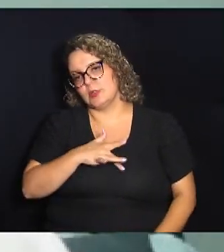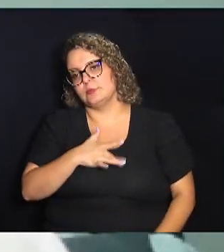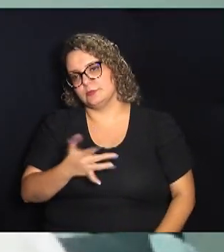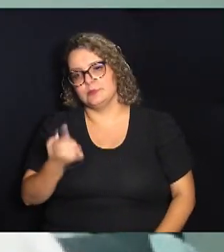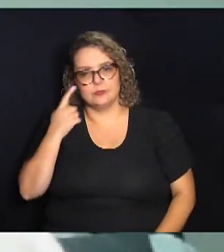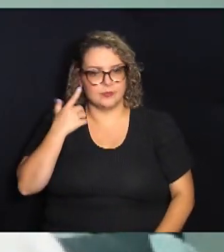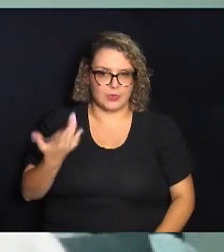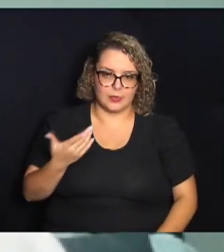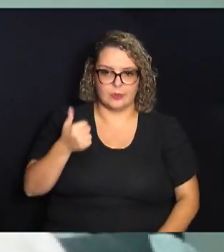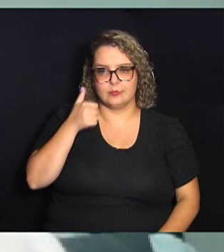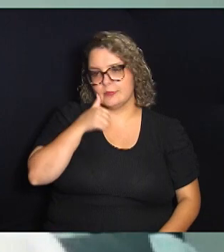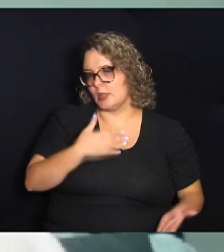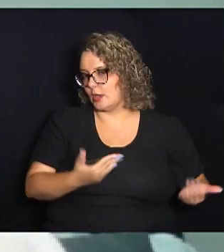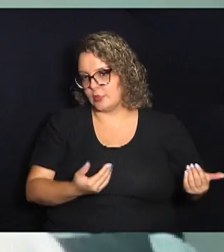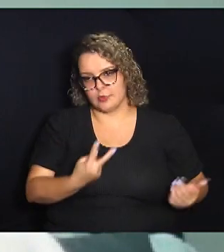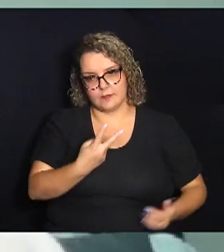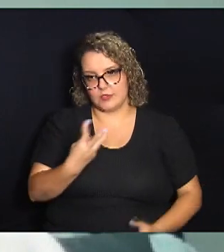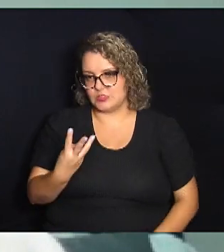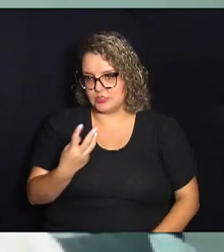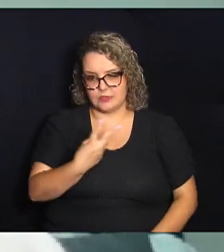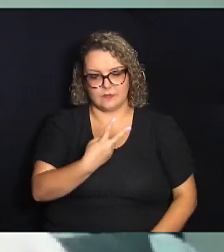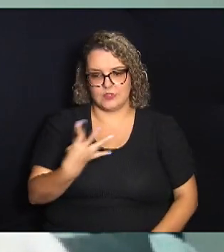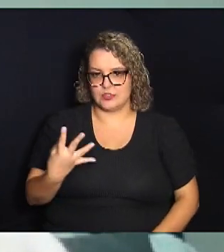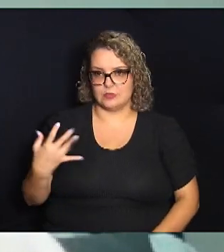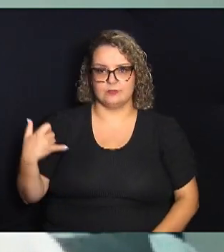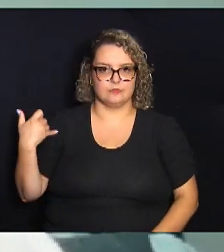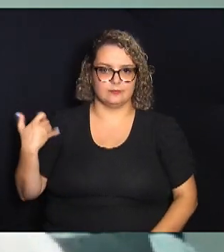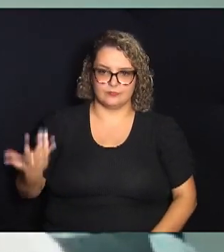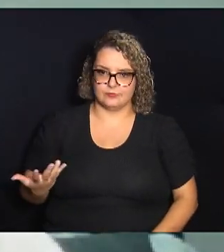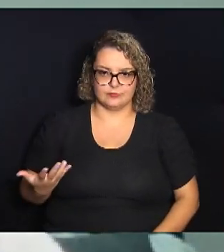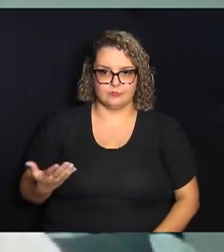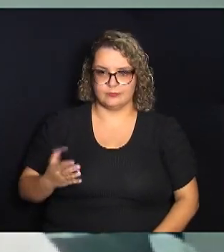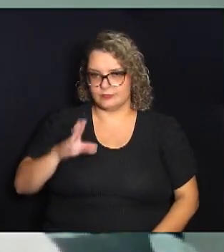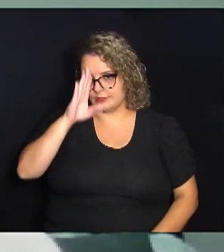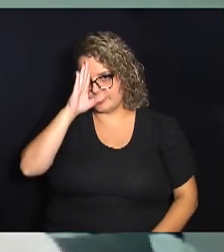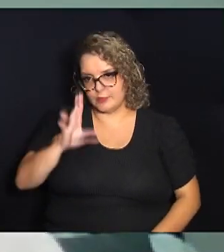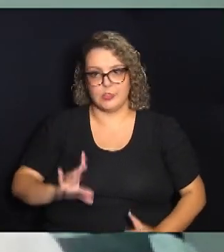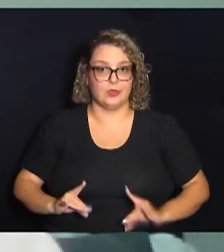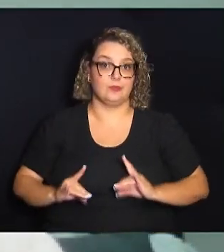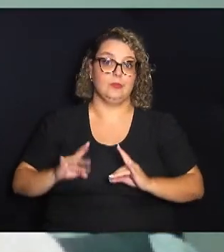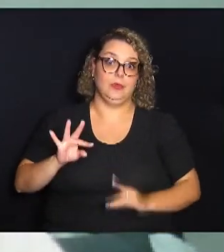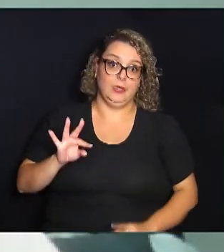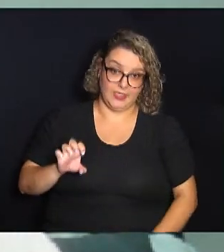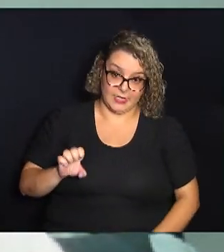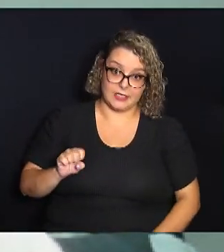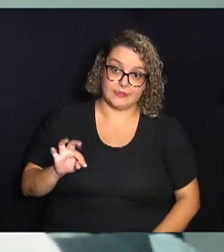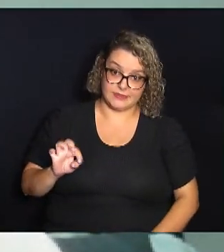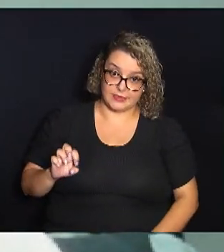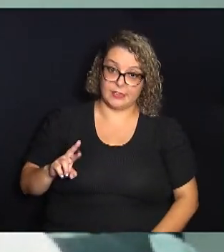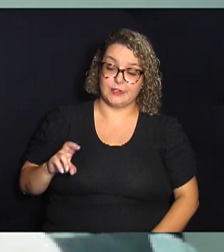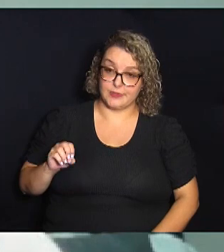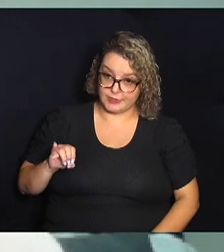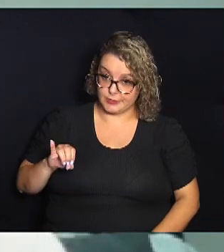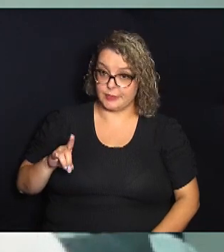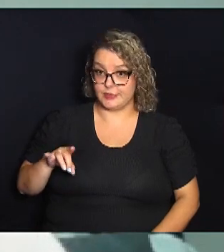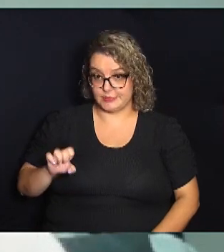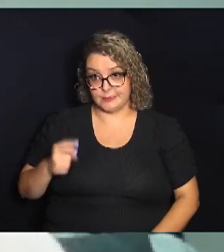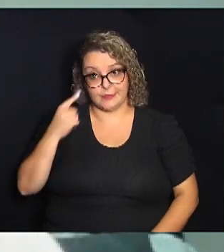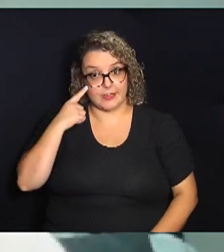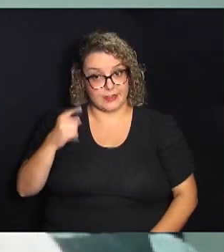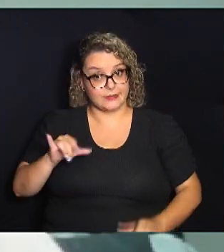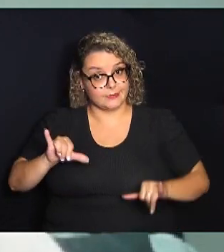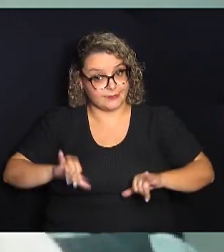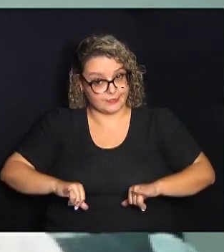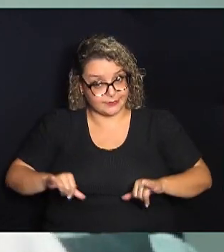uma menina de 23, 24 anos, privada dos seus principais hormônios esteroides. Imagina o sofrimento,